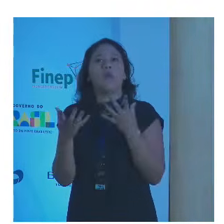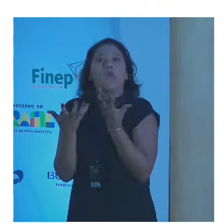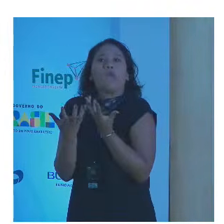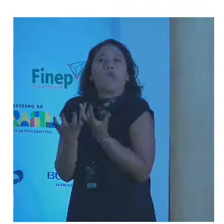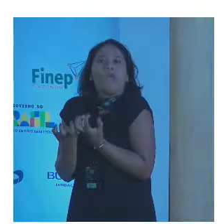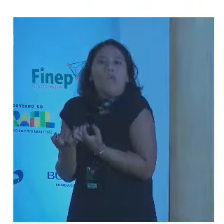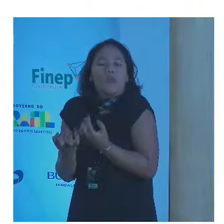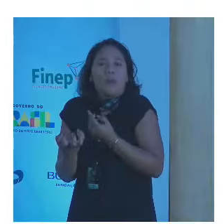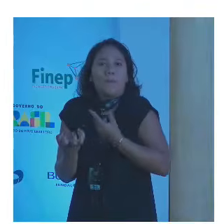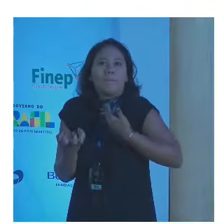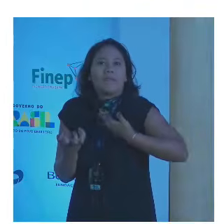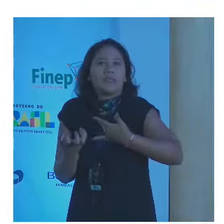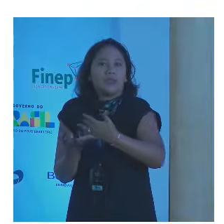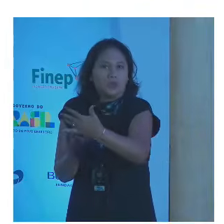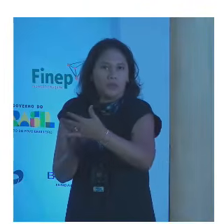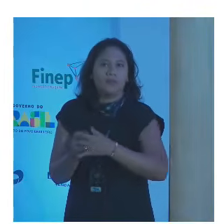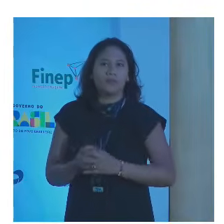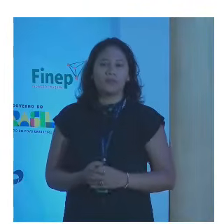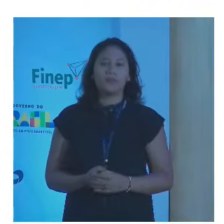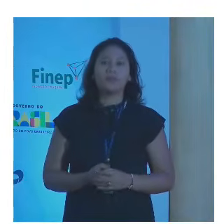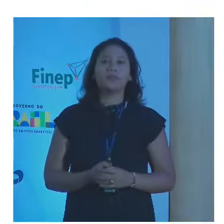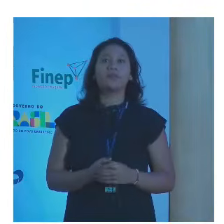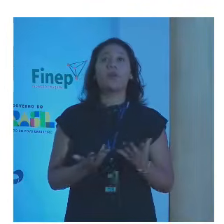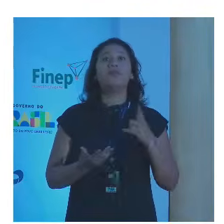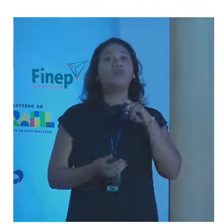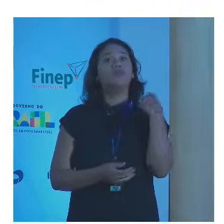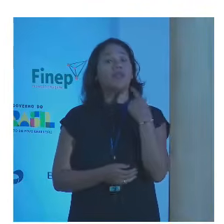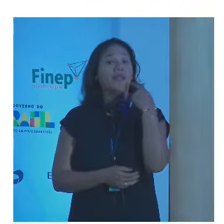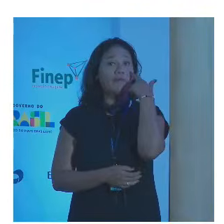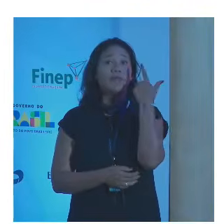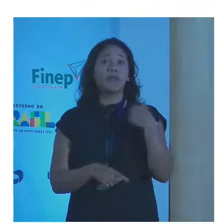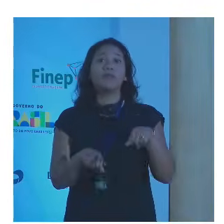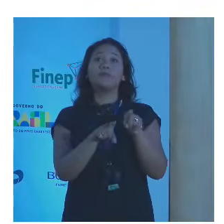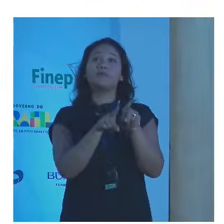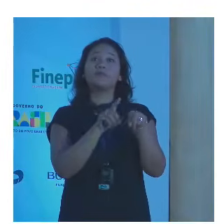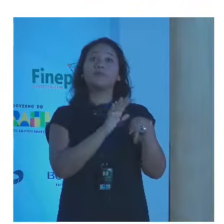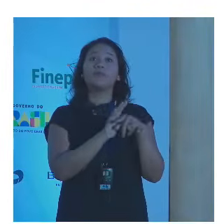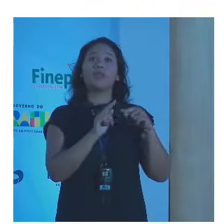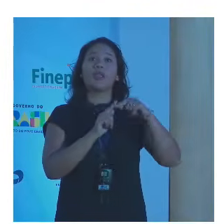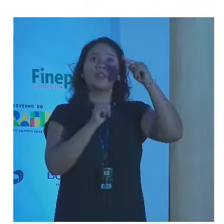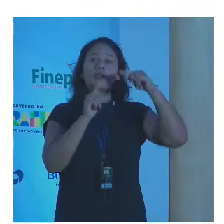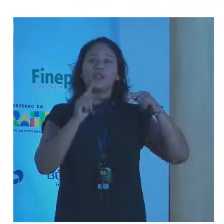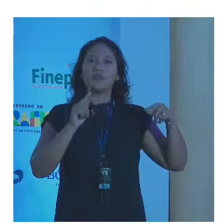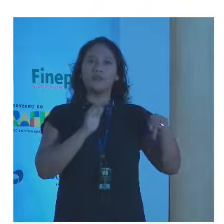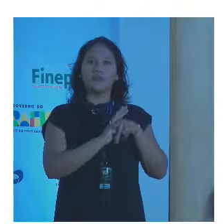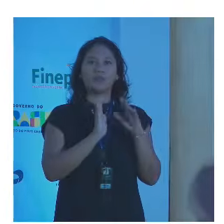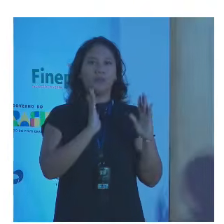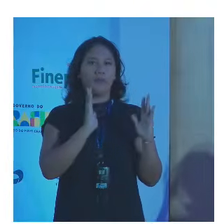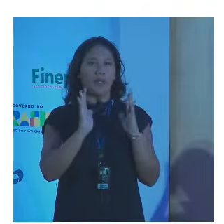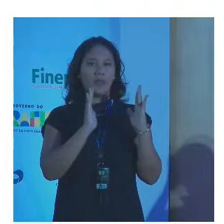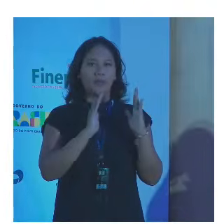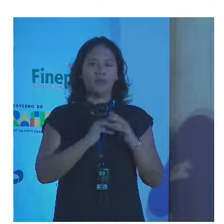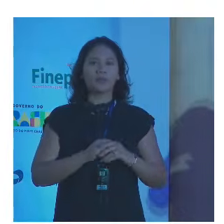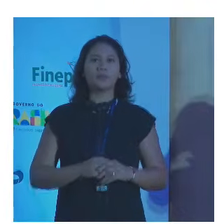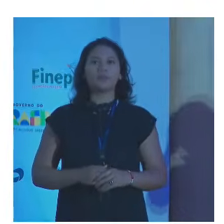período de estiagem. E a gente vê também num gráfico aqui que a gente está pegando um período